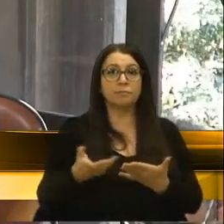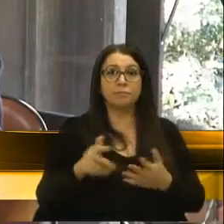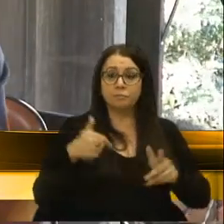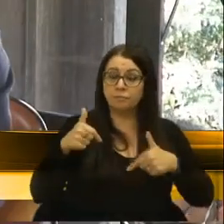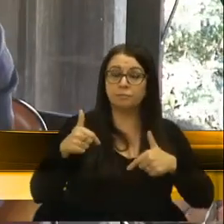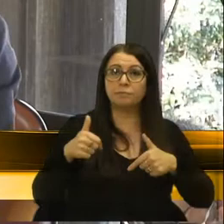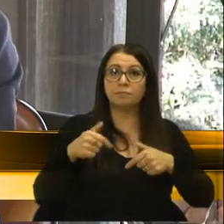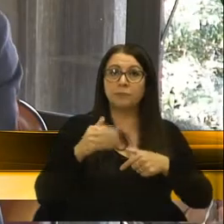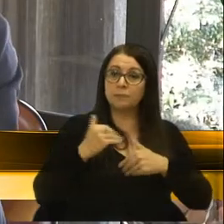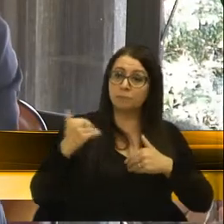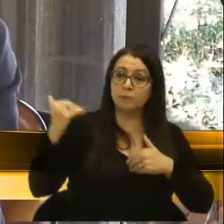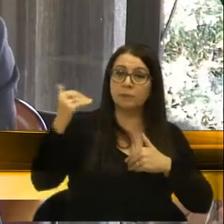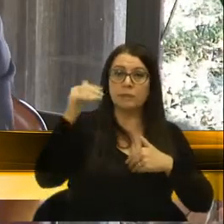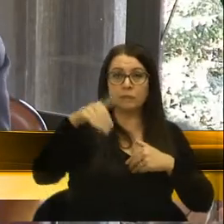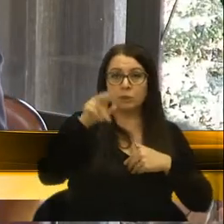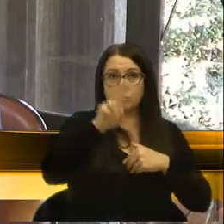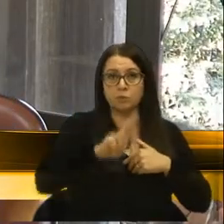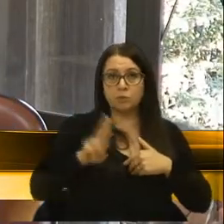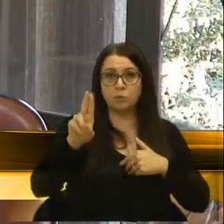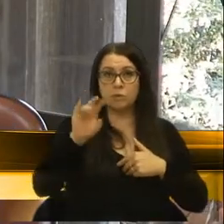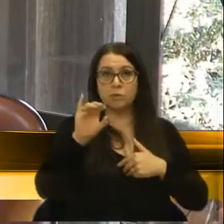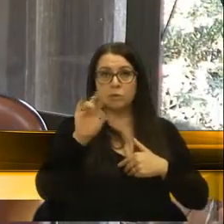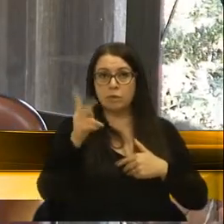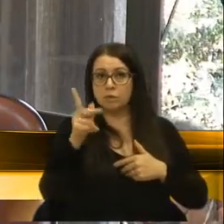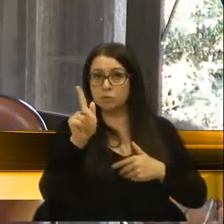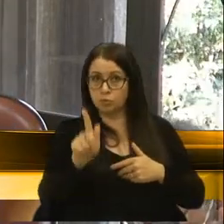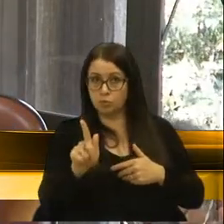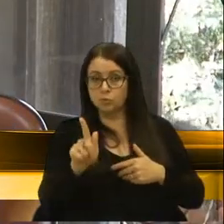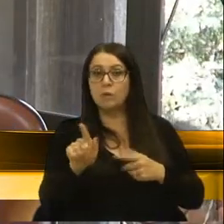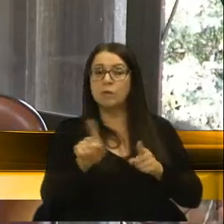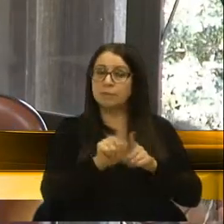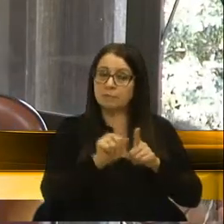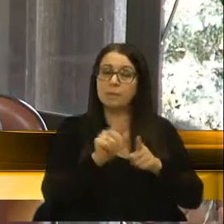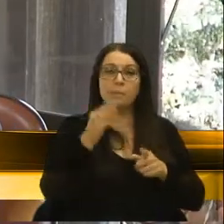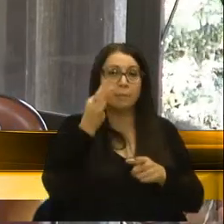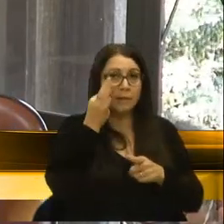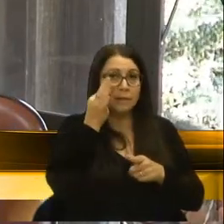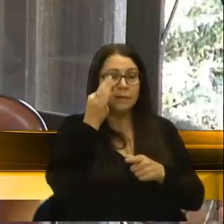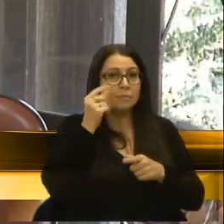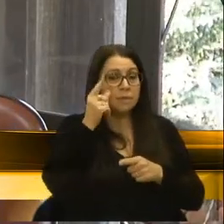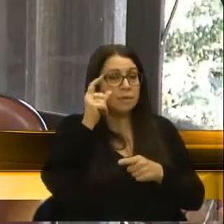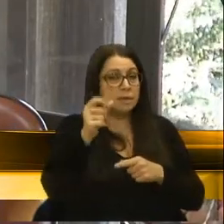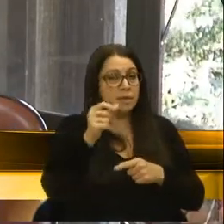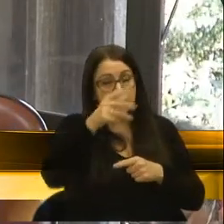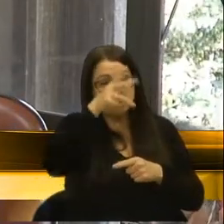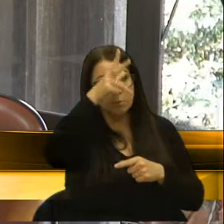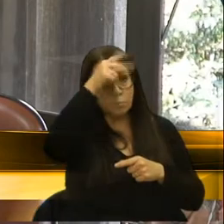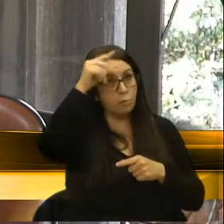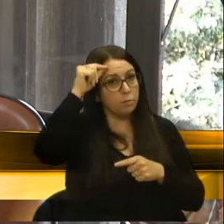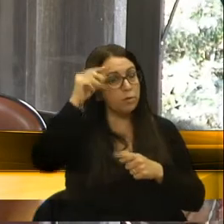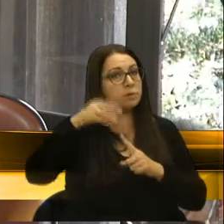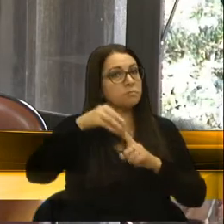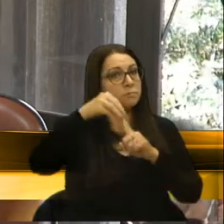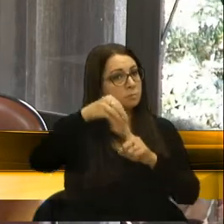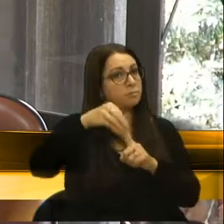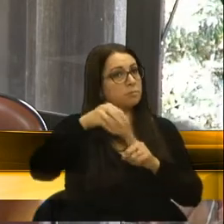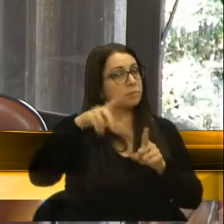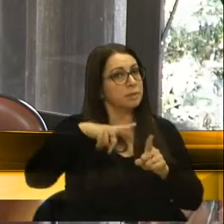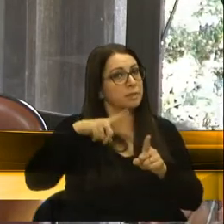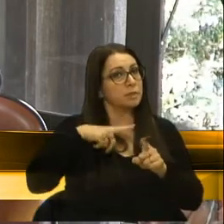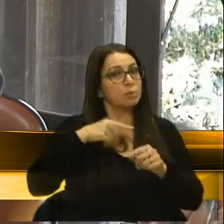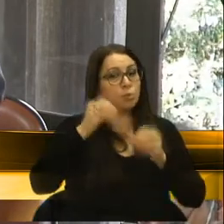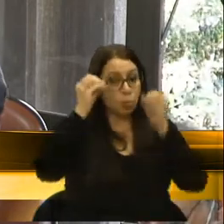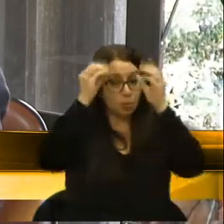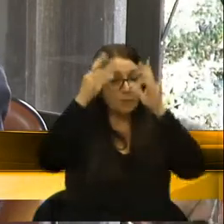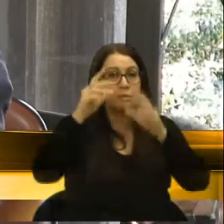de excelência da universidade e do HG, também está presente o interesse público, que é o principal, vamos ter o